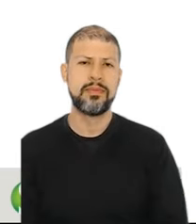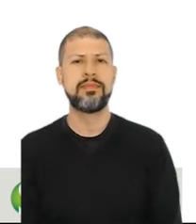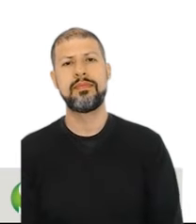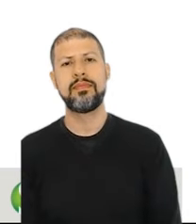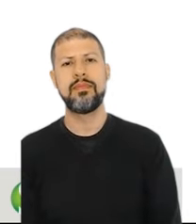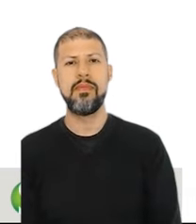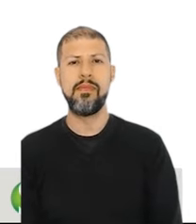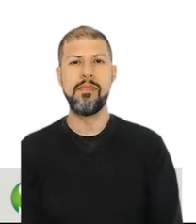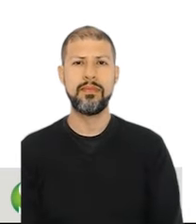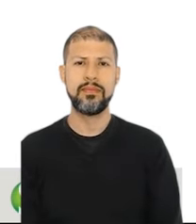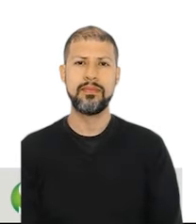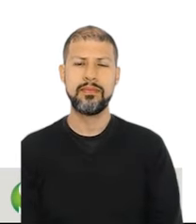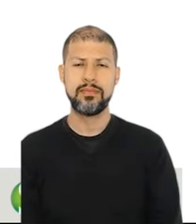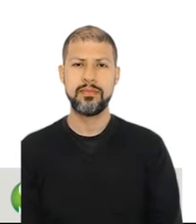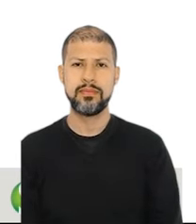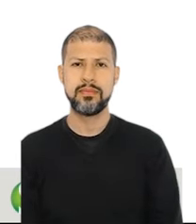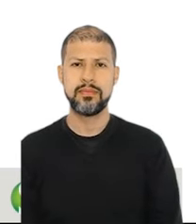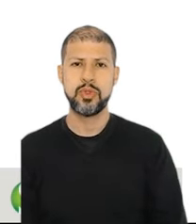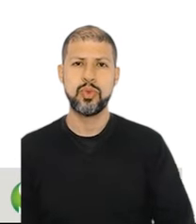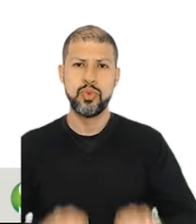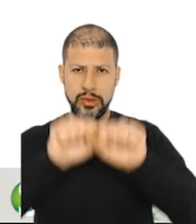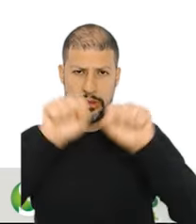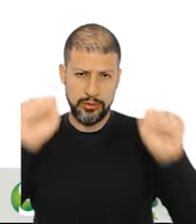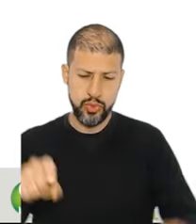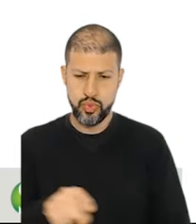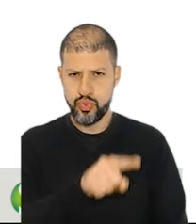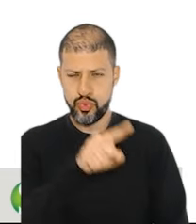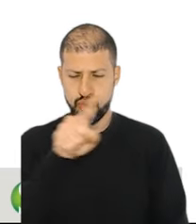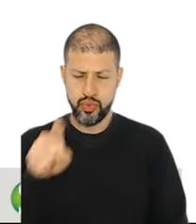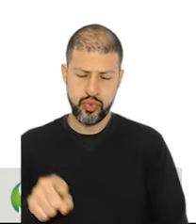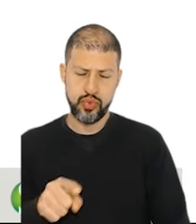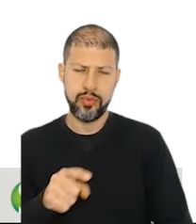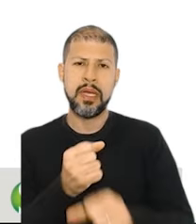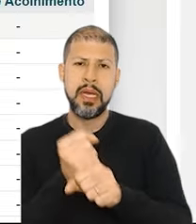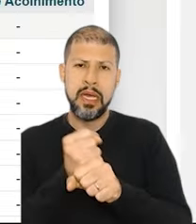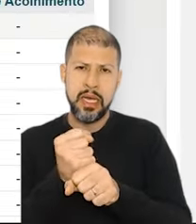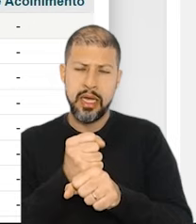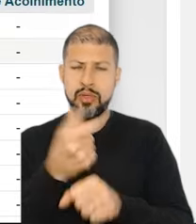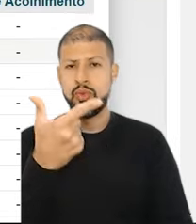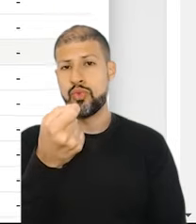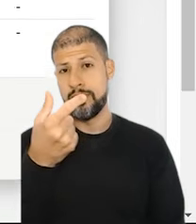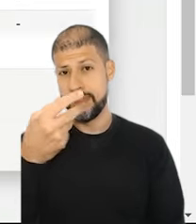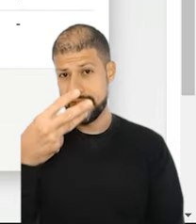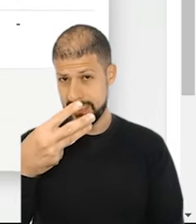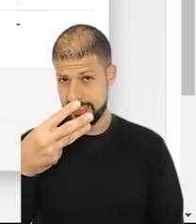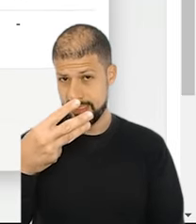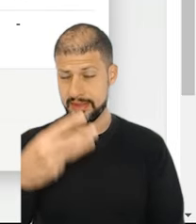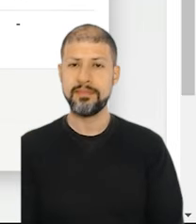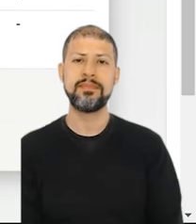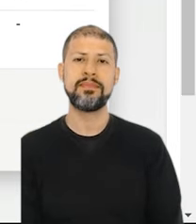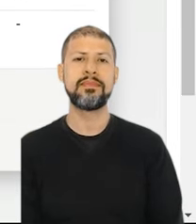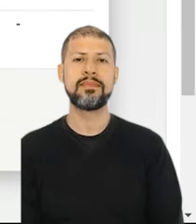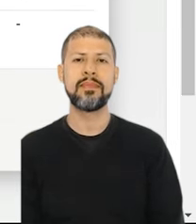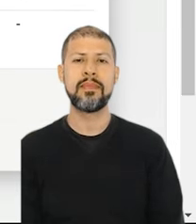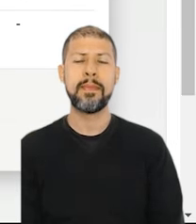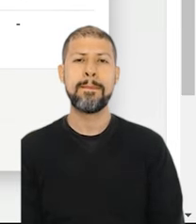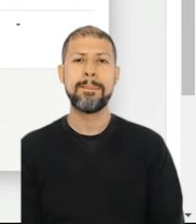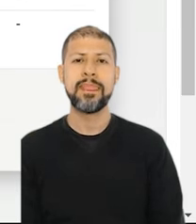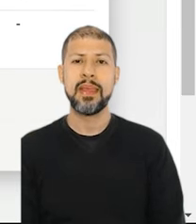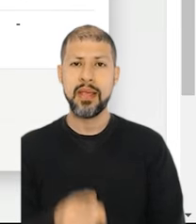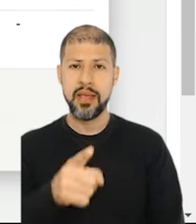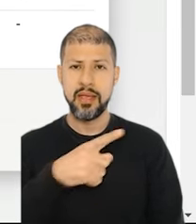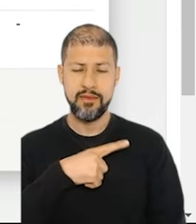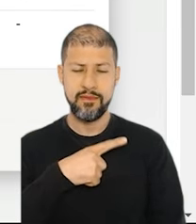deix só o sistema carregar ano calendário 23 eu venho aqui em Pero